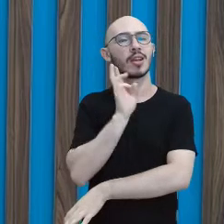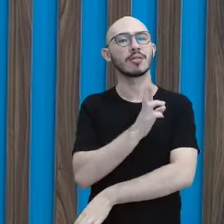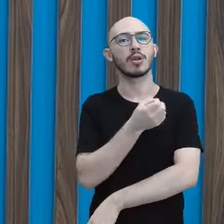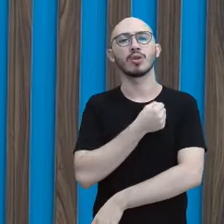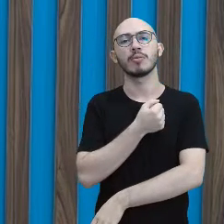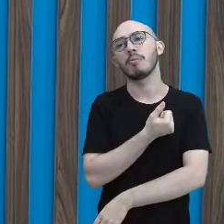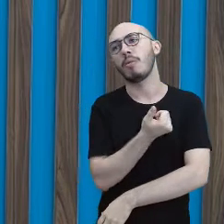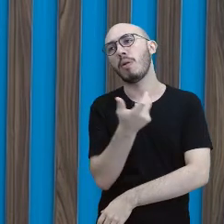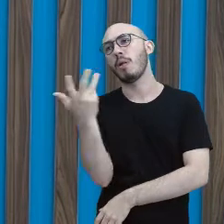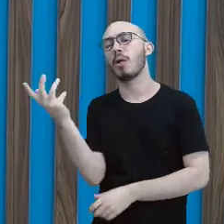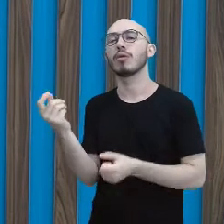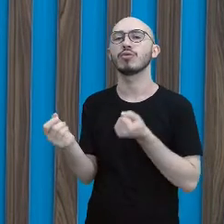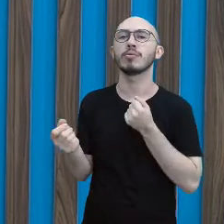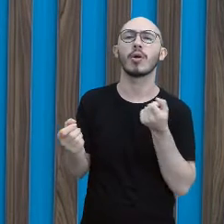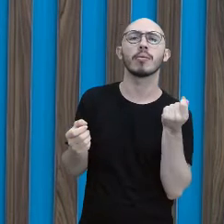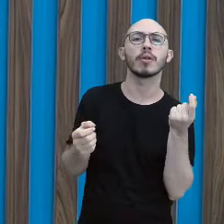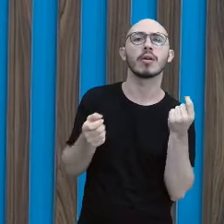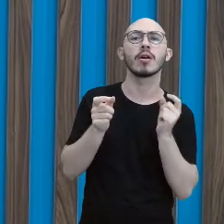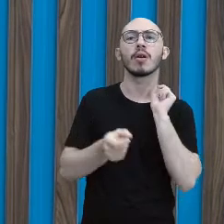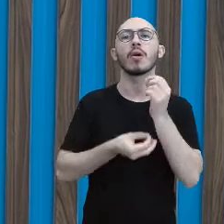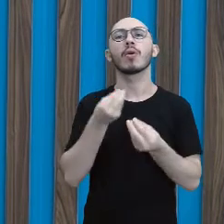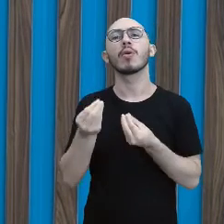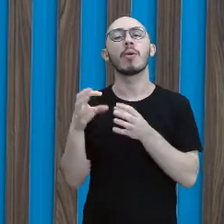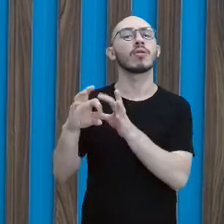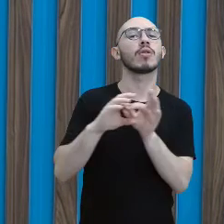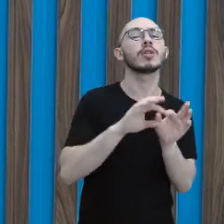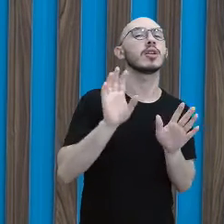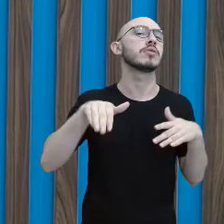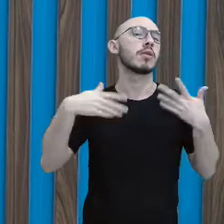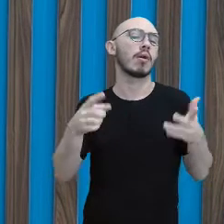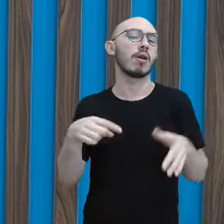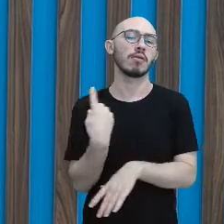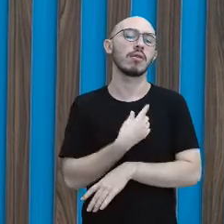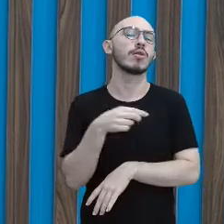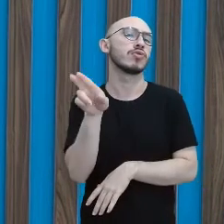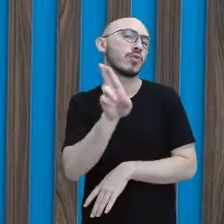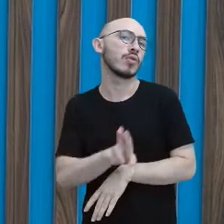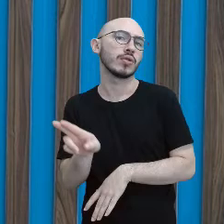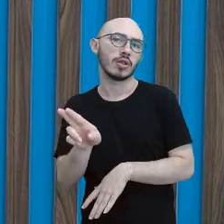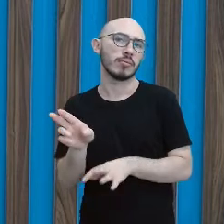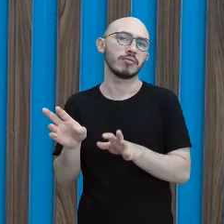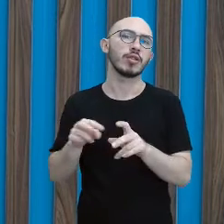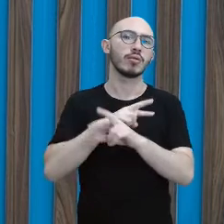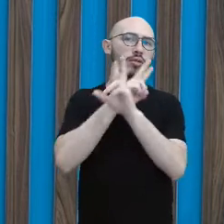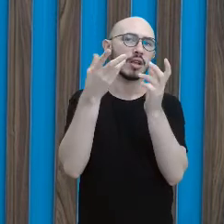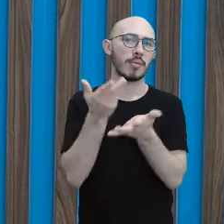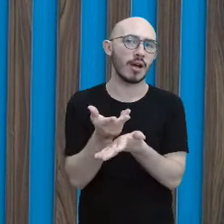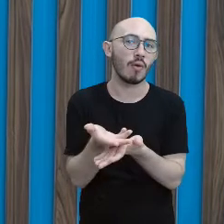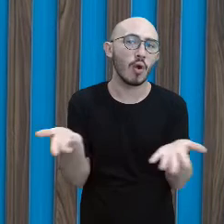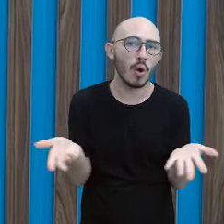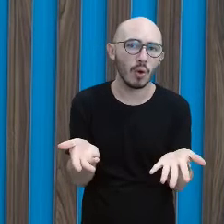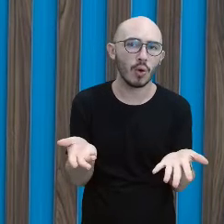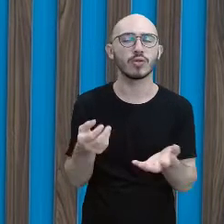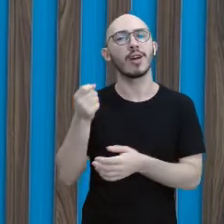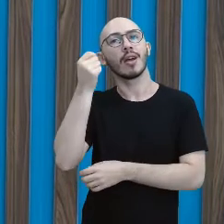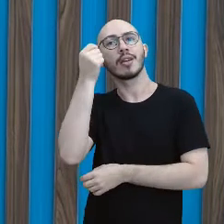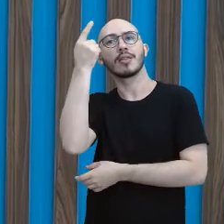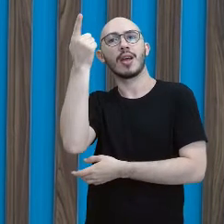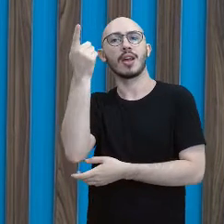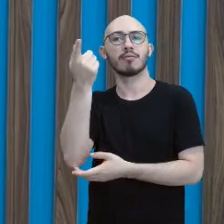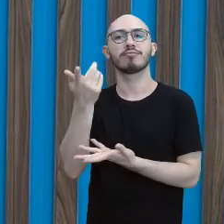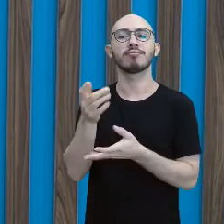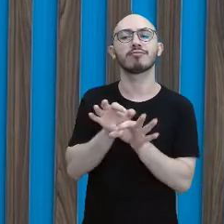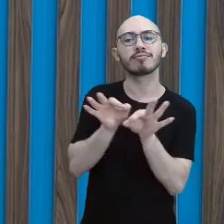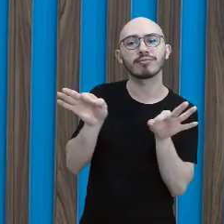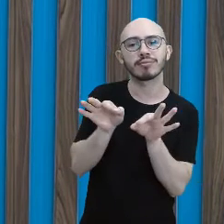muito grandes ou números muito pequenos, né? Em que situação a gente utiliza esse conteúdo que o Tiago trouxe hoje, essa ideia de